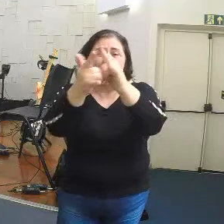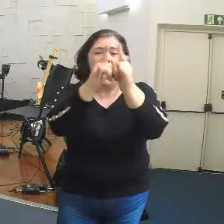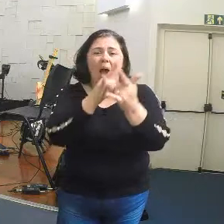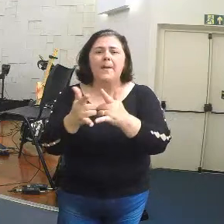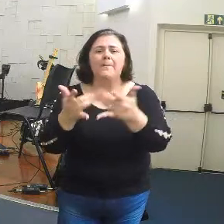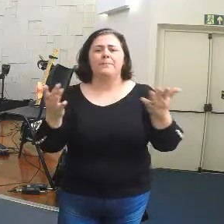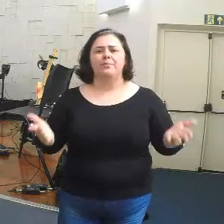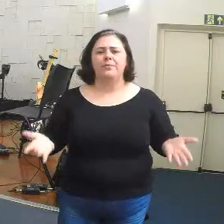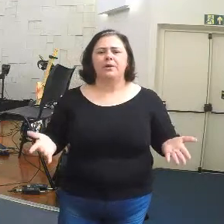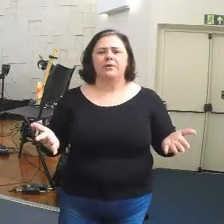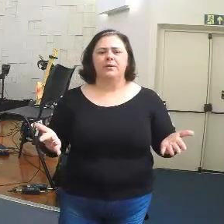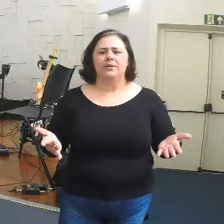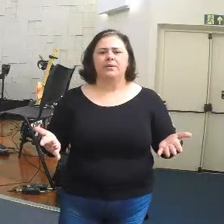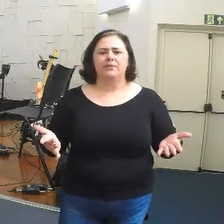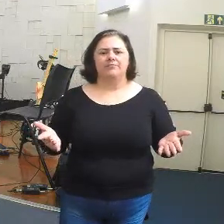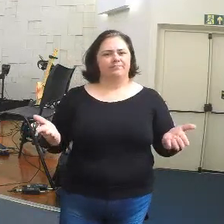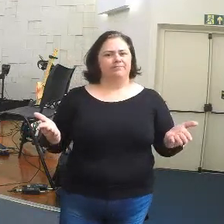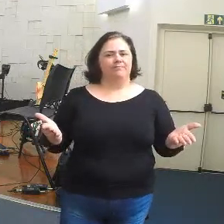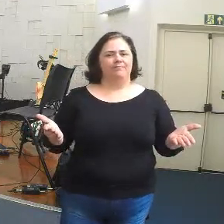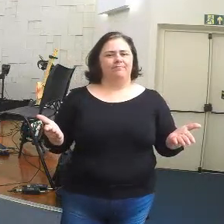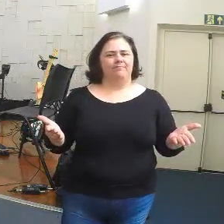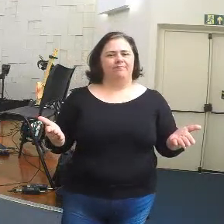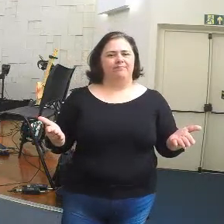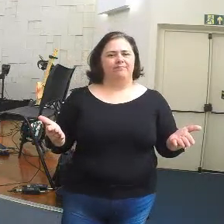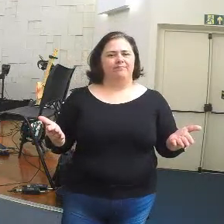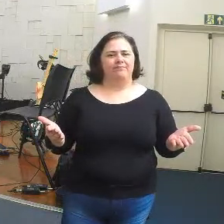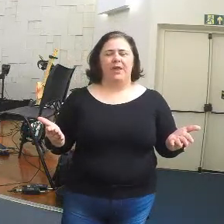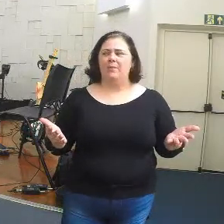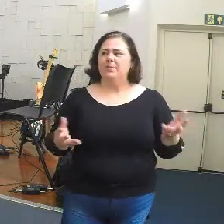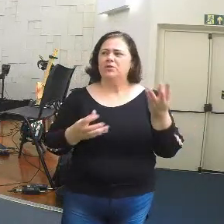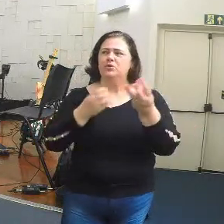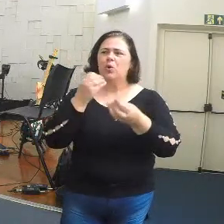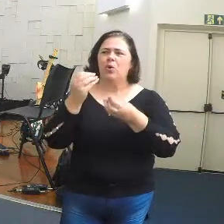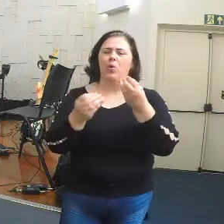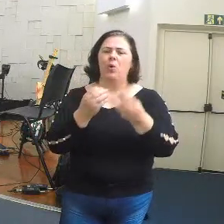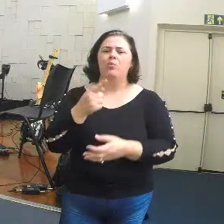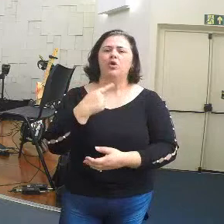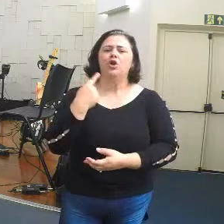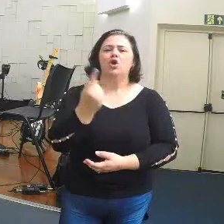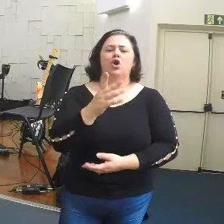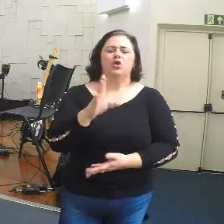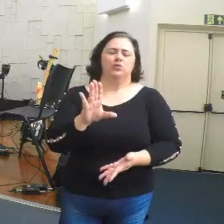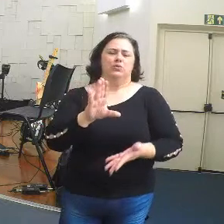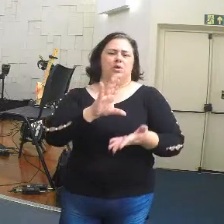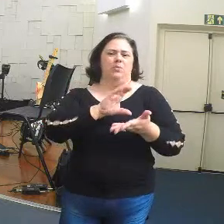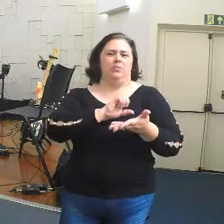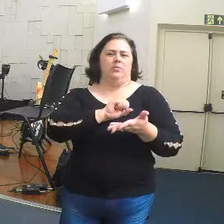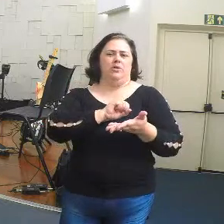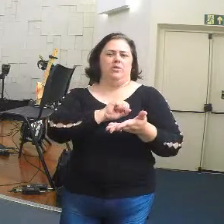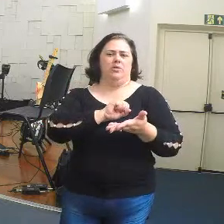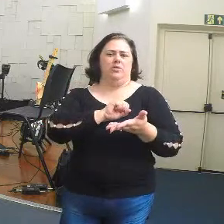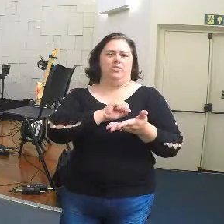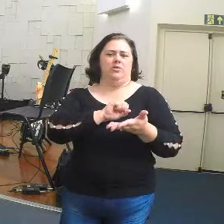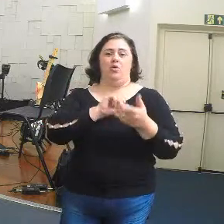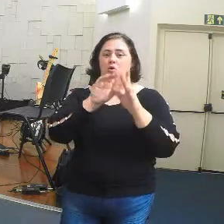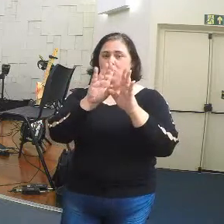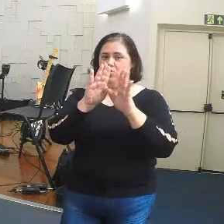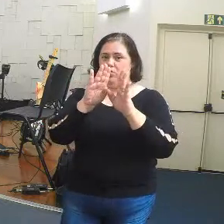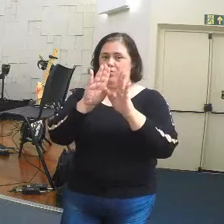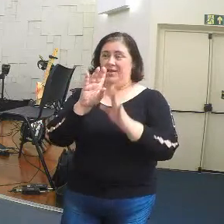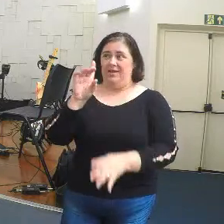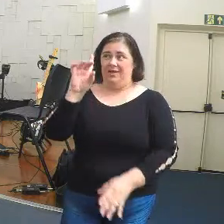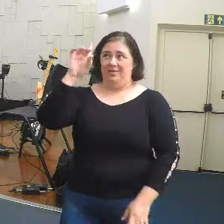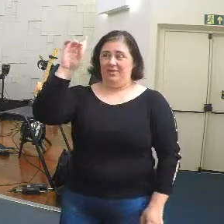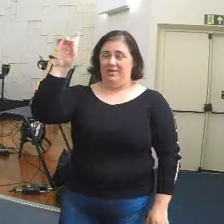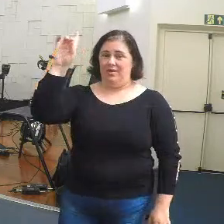ama. Nós só podemos amar ao outro, que é indigno, que não